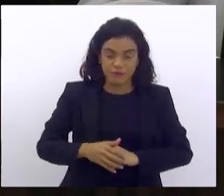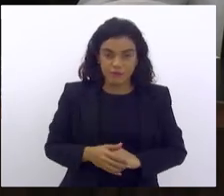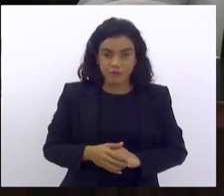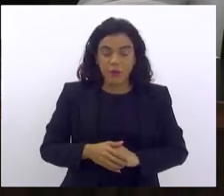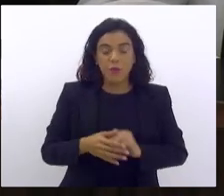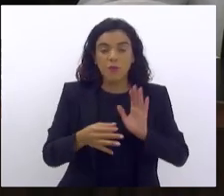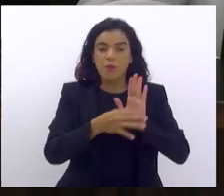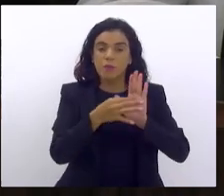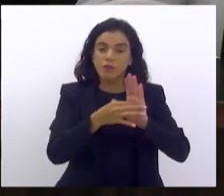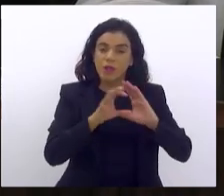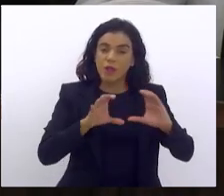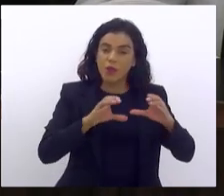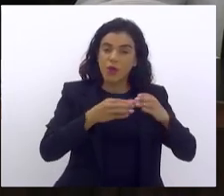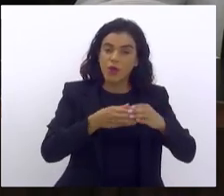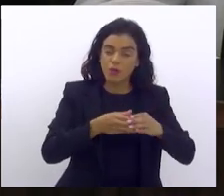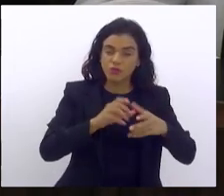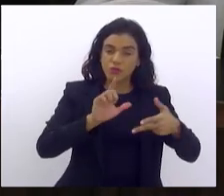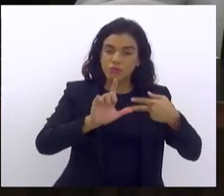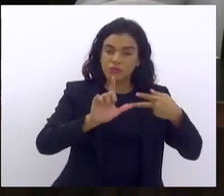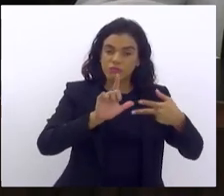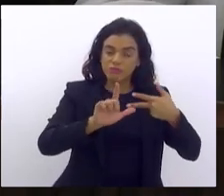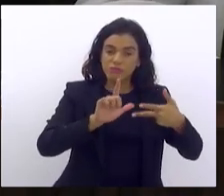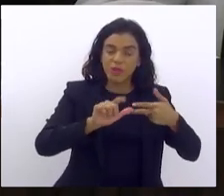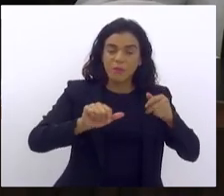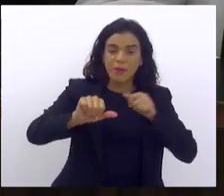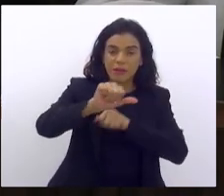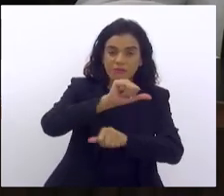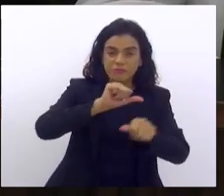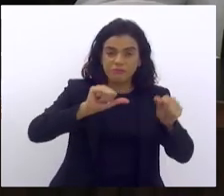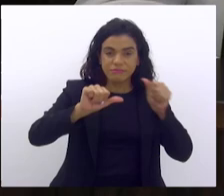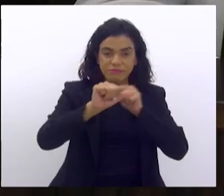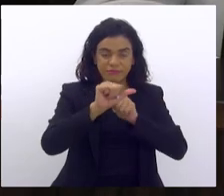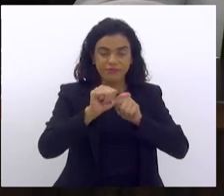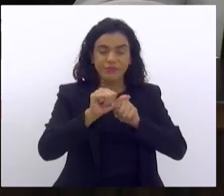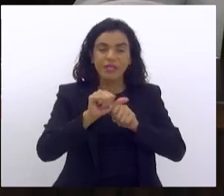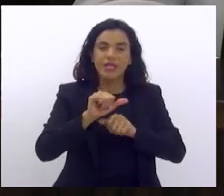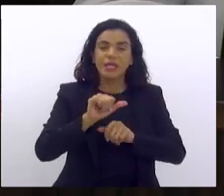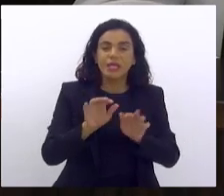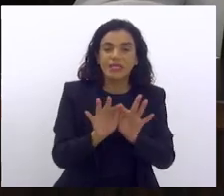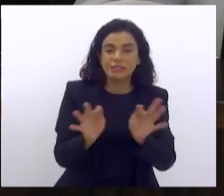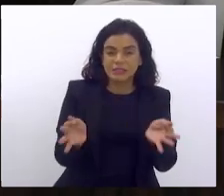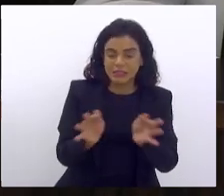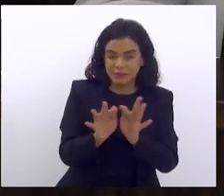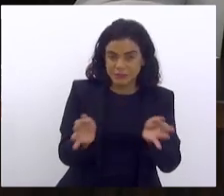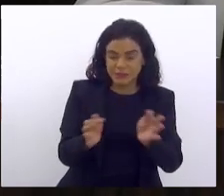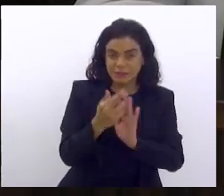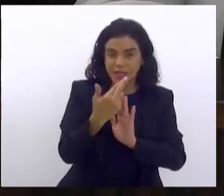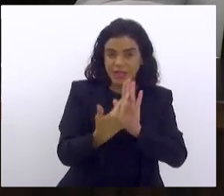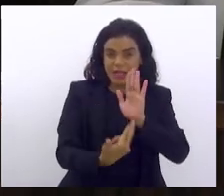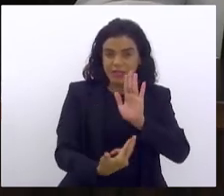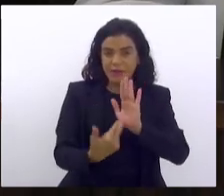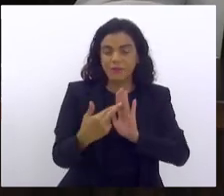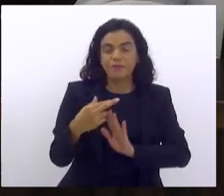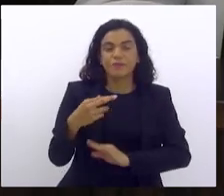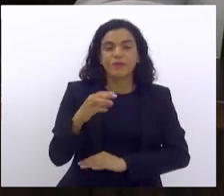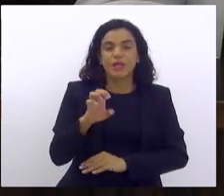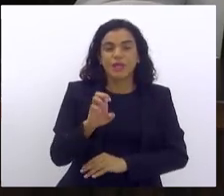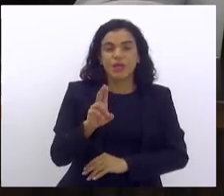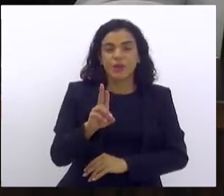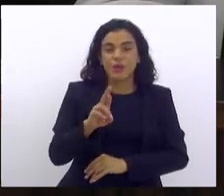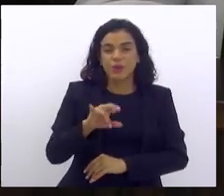comissões legislativas pela transformação em indicação simples. Relator, deputado Eurico